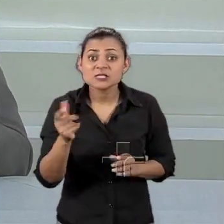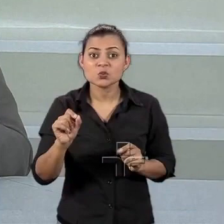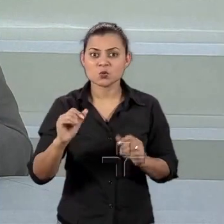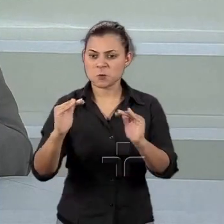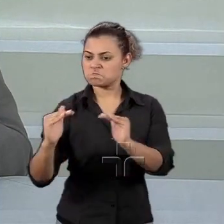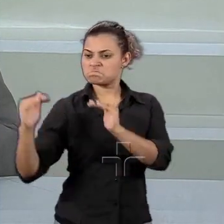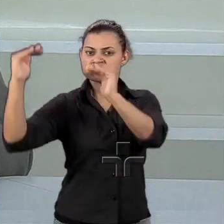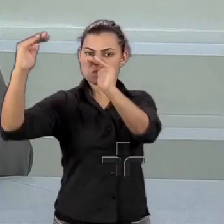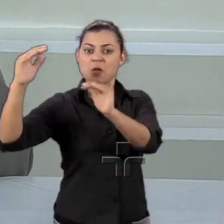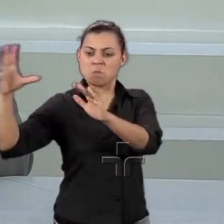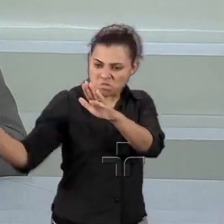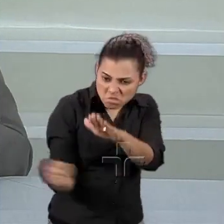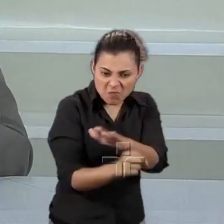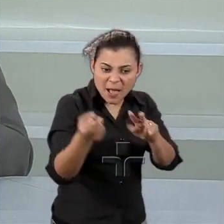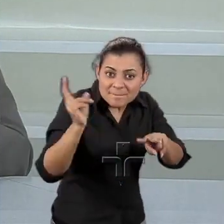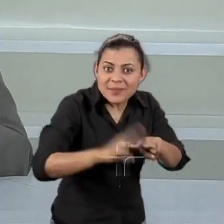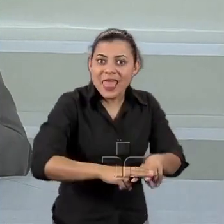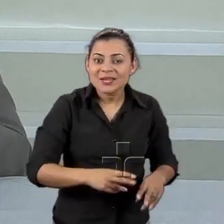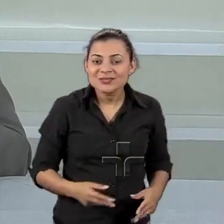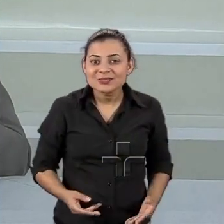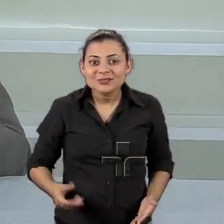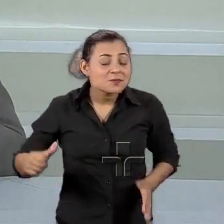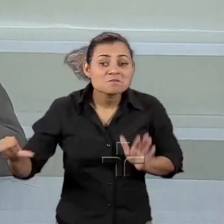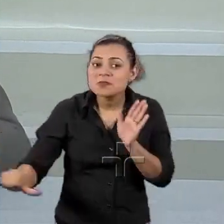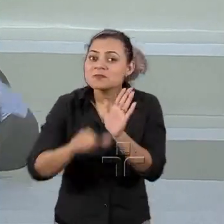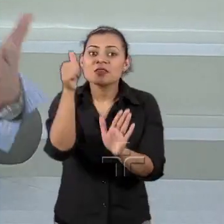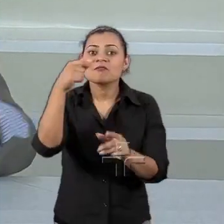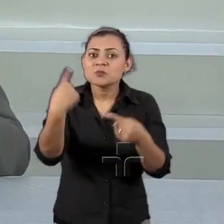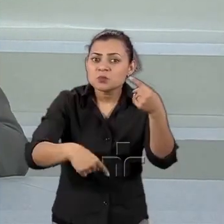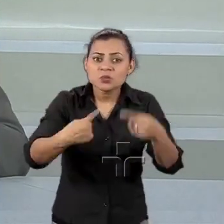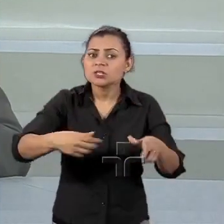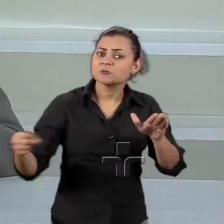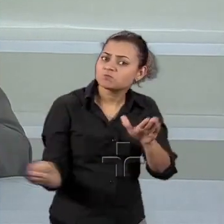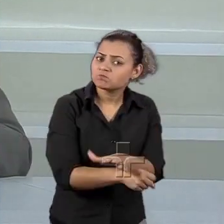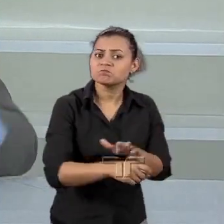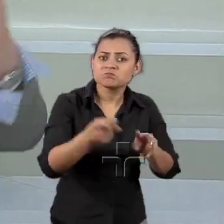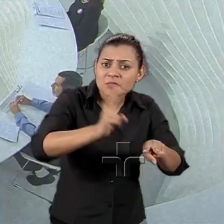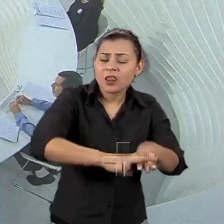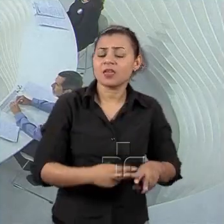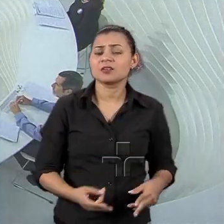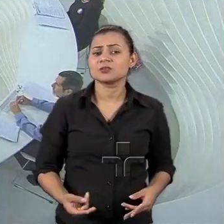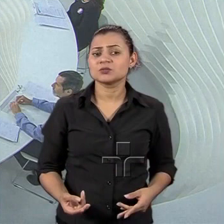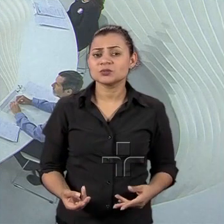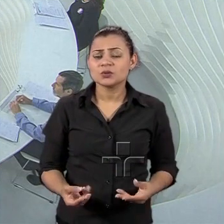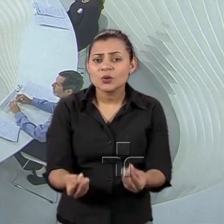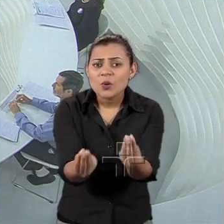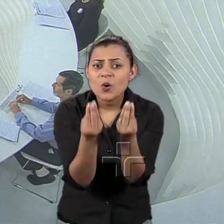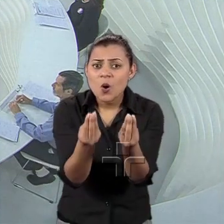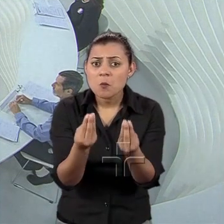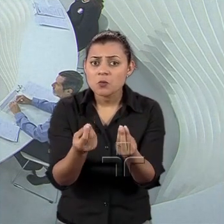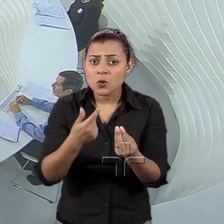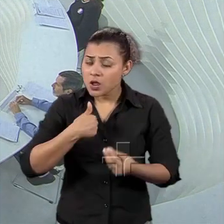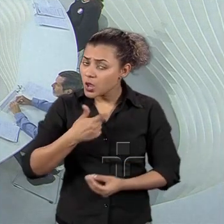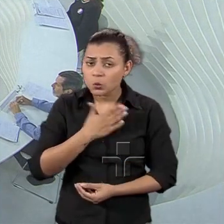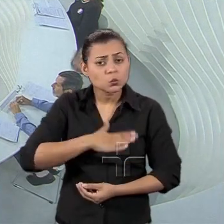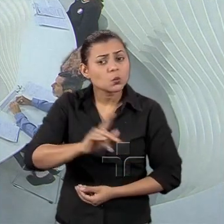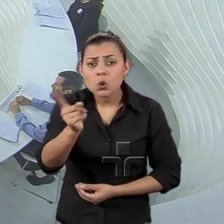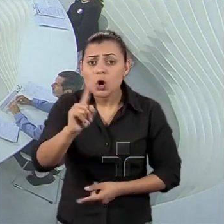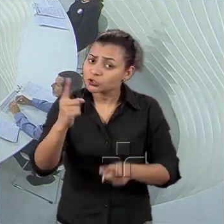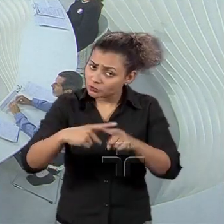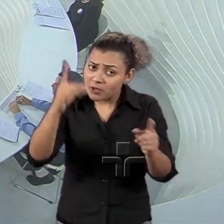lado a lado, empreiteiros, líderes políticos, o próprio ex-presidente da República na cadeia. Isso não me agrada, mas